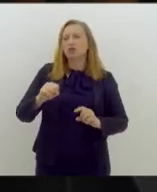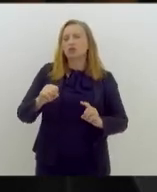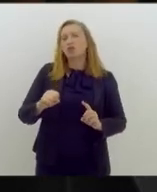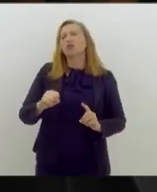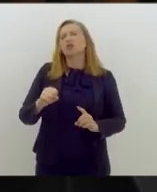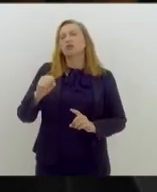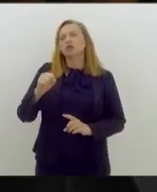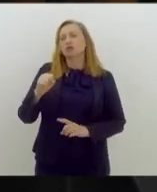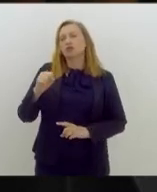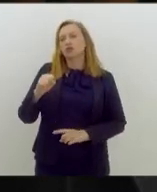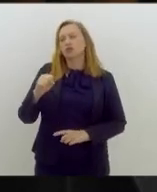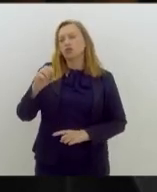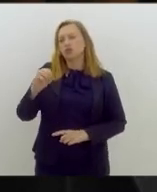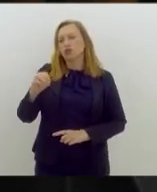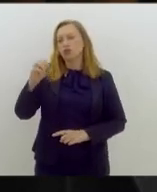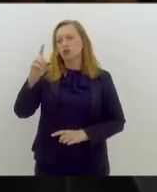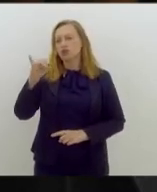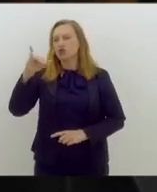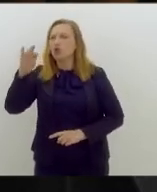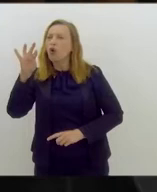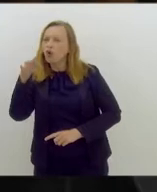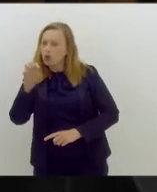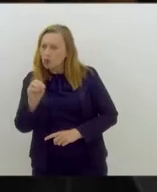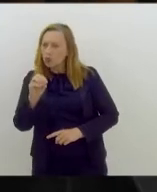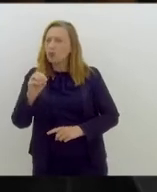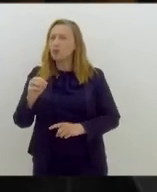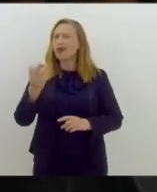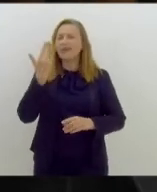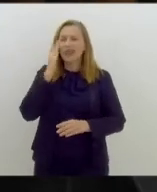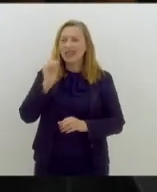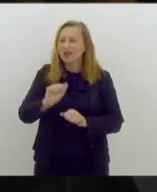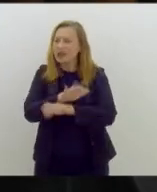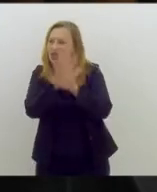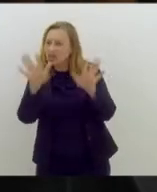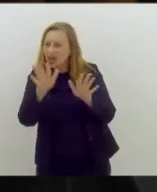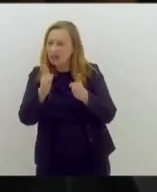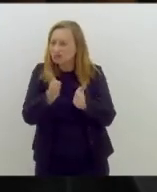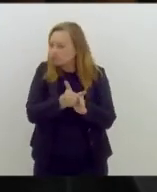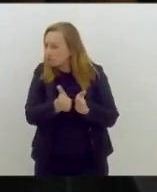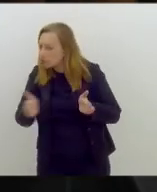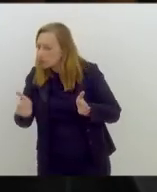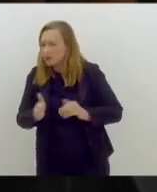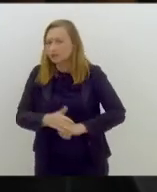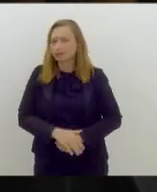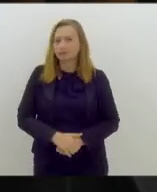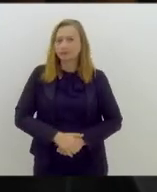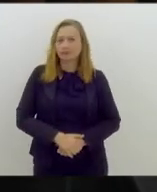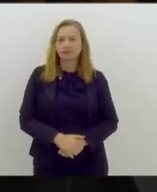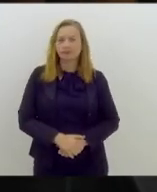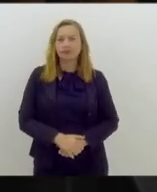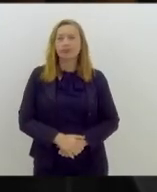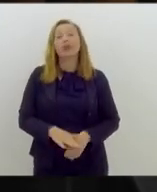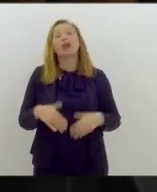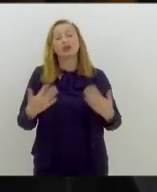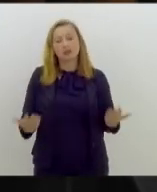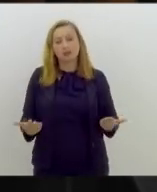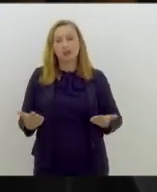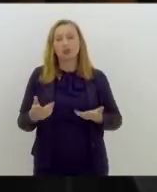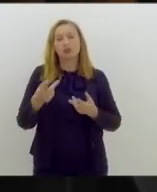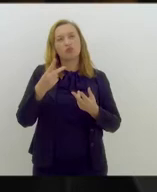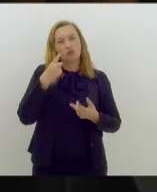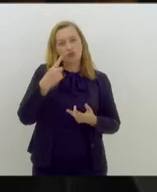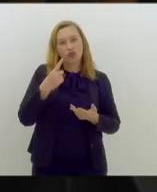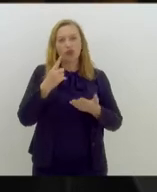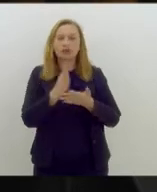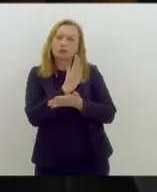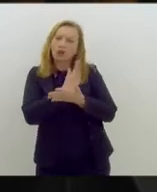entender de forma mais clara esse processo Então vamos lá algumas questões